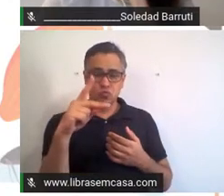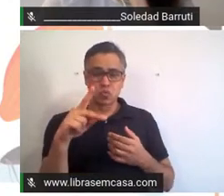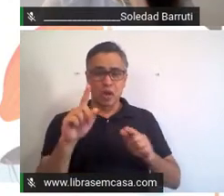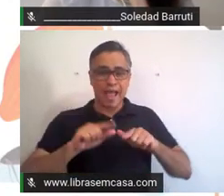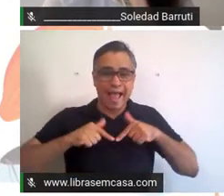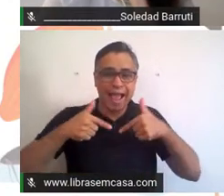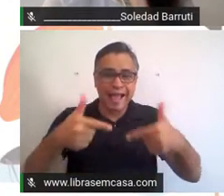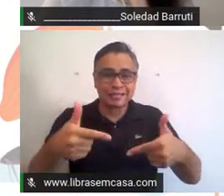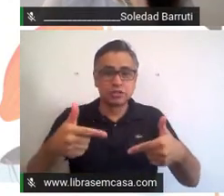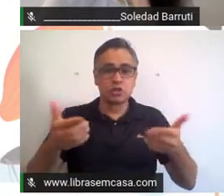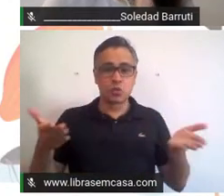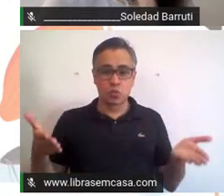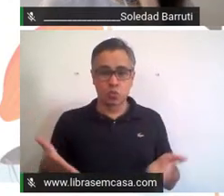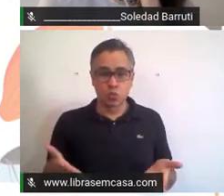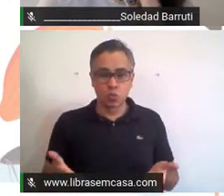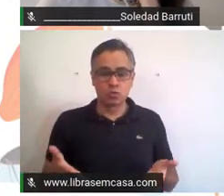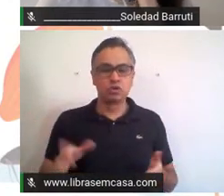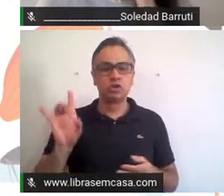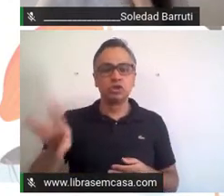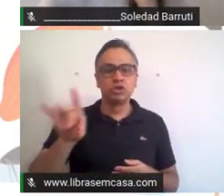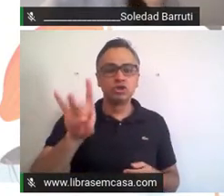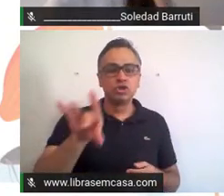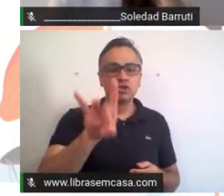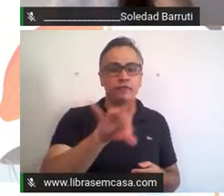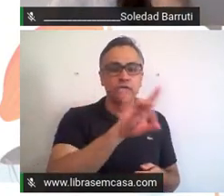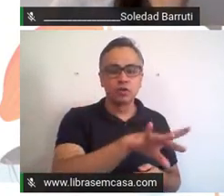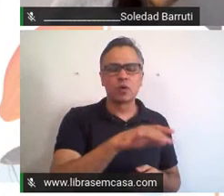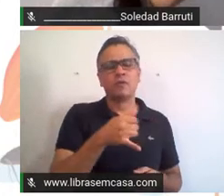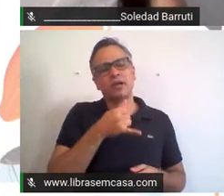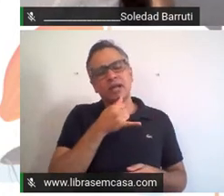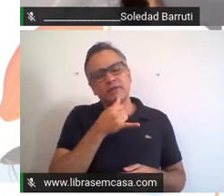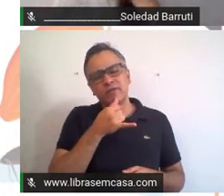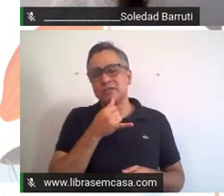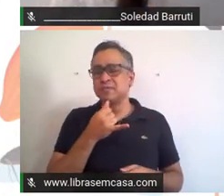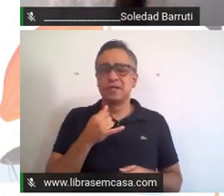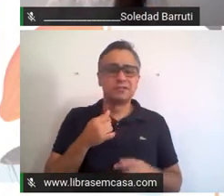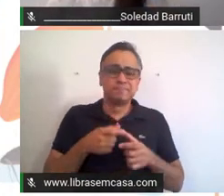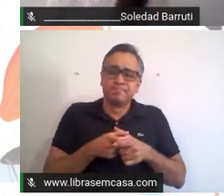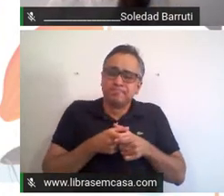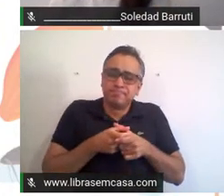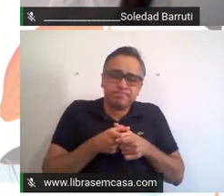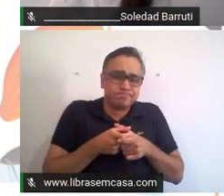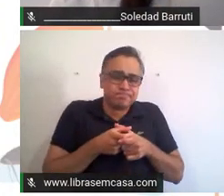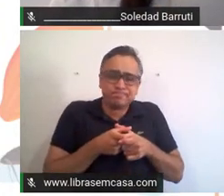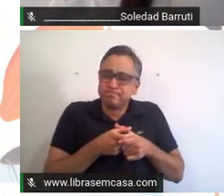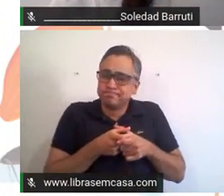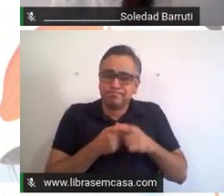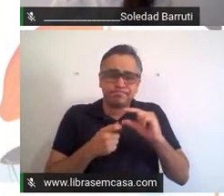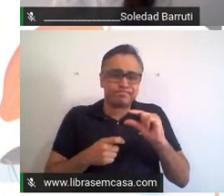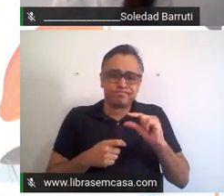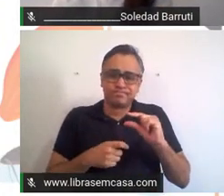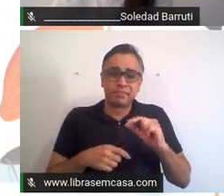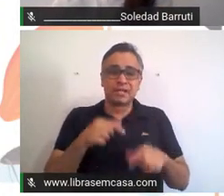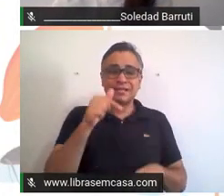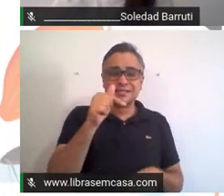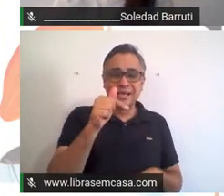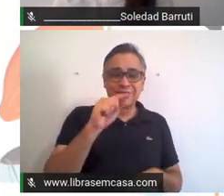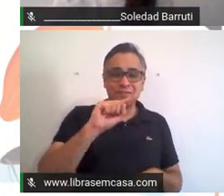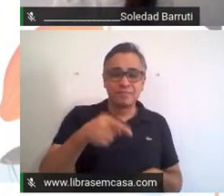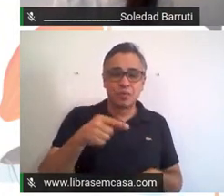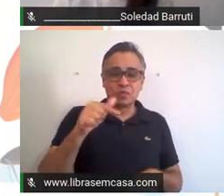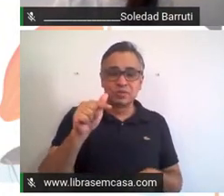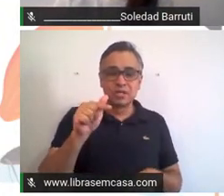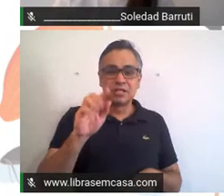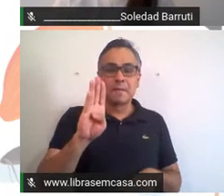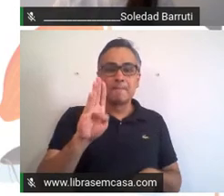ação hoje, individual, infelizmente, é muito pequena. Nós temos 7,7 bilhões de